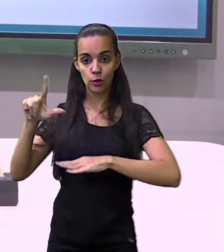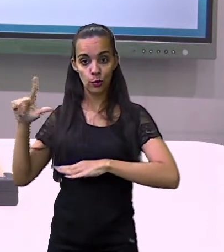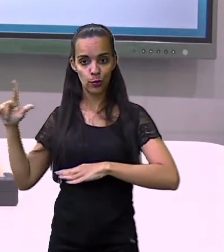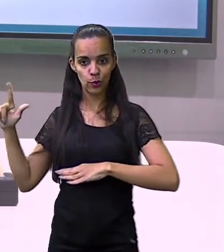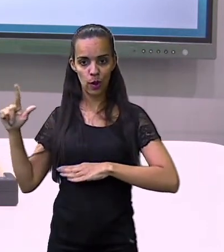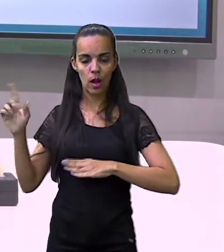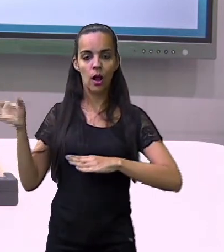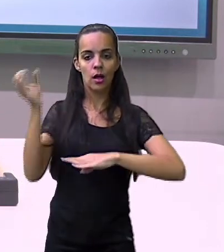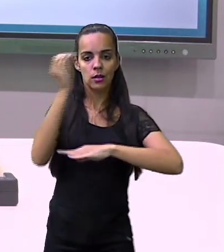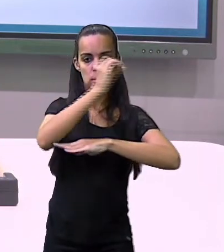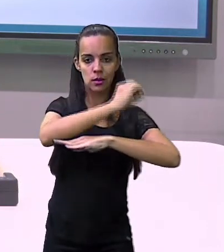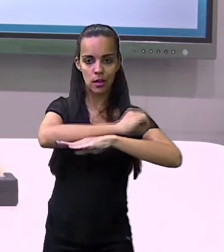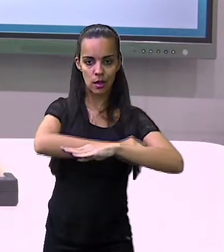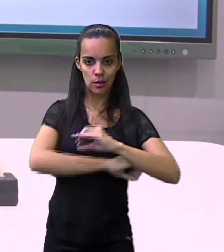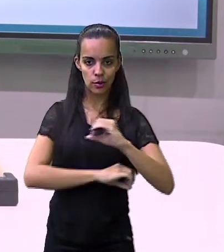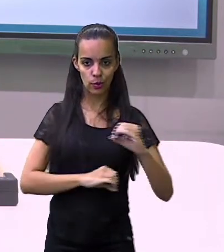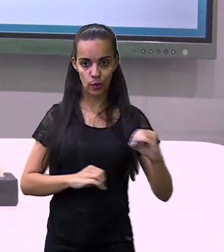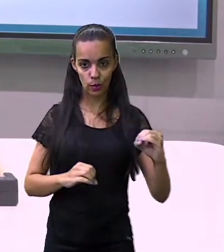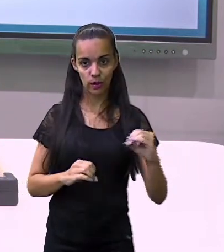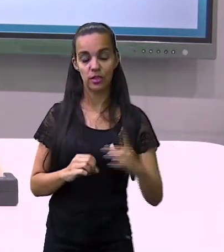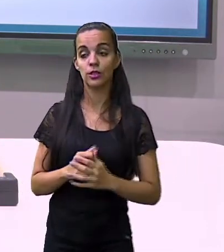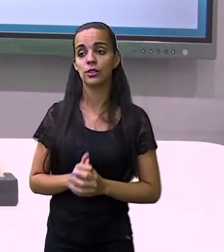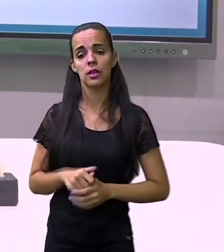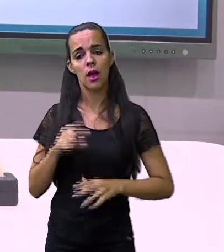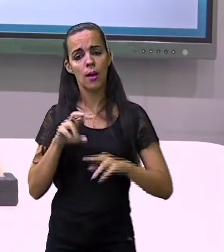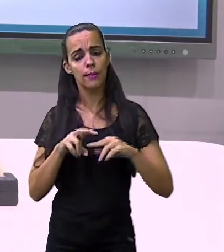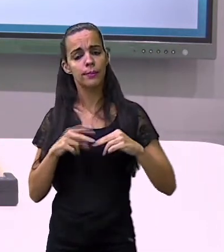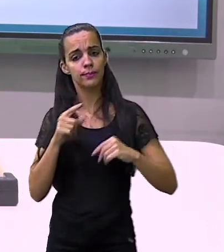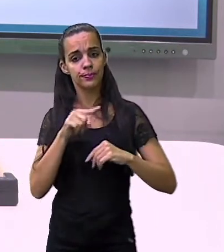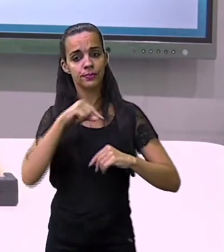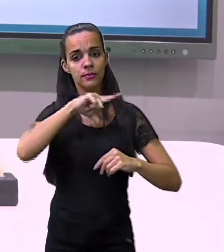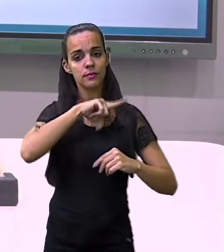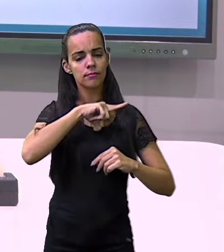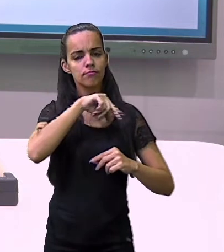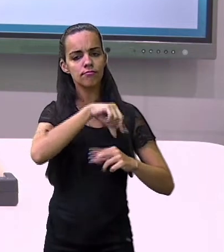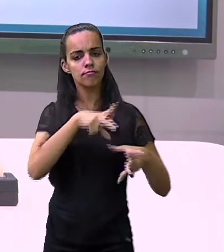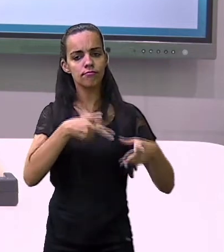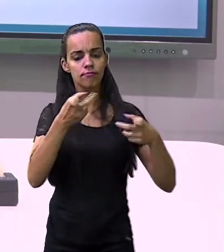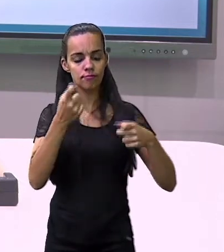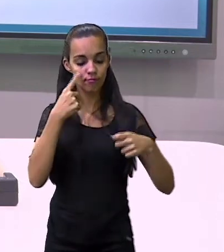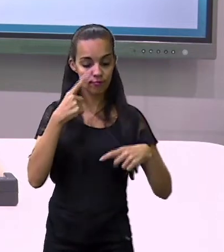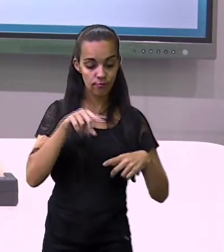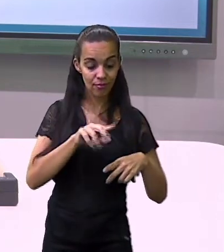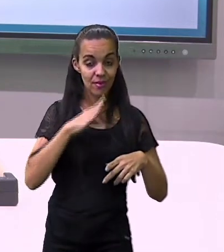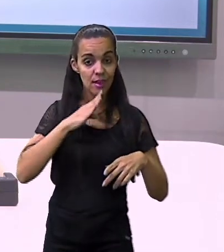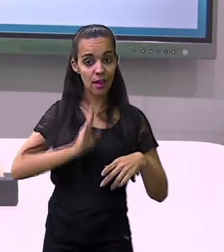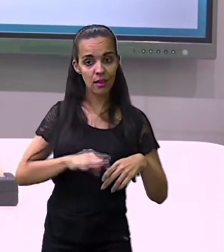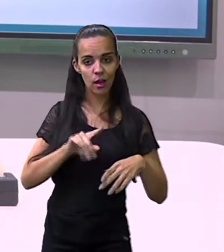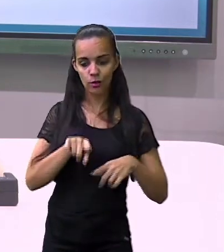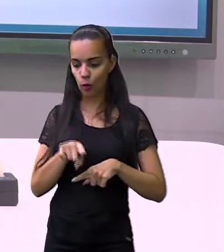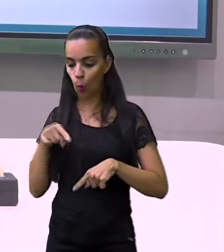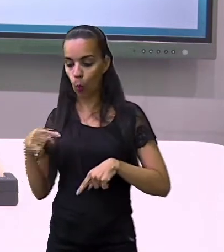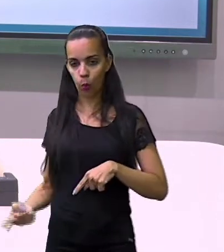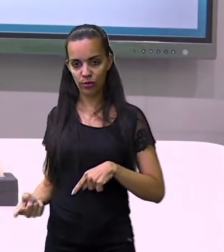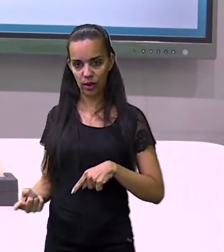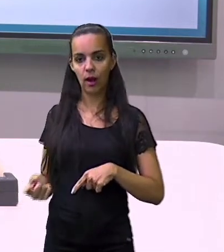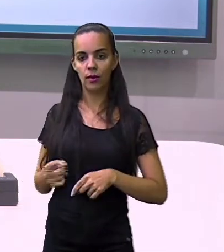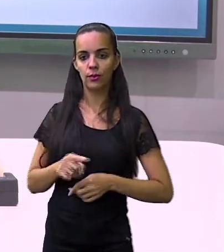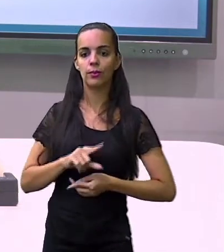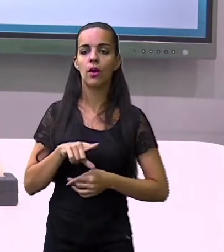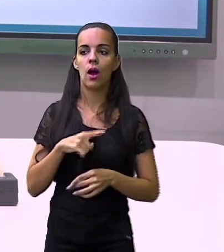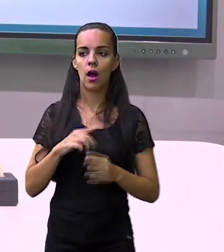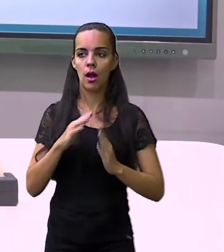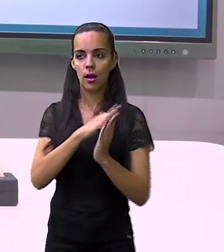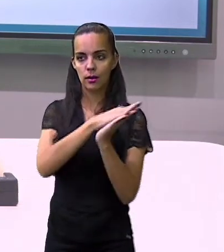ele já fez todo esse movimento, passando a luz para cá e a sombra da criança sendo projetada